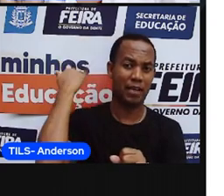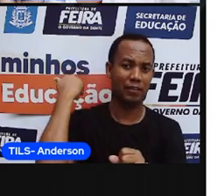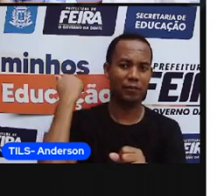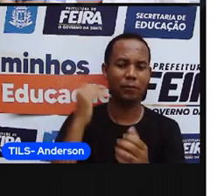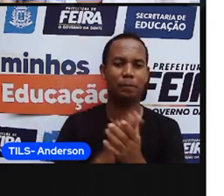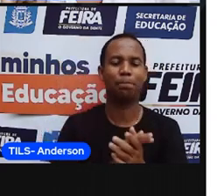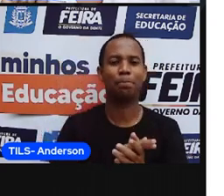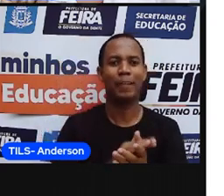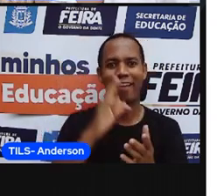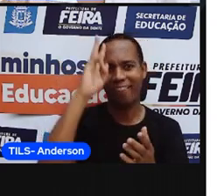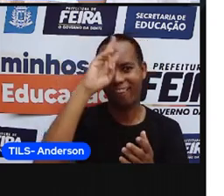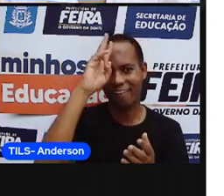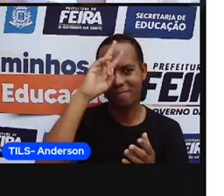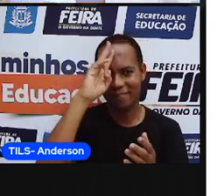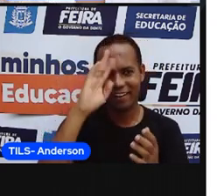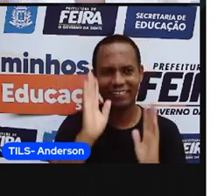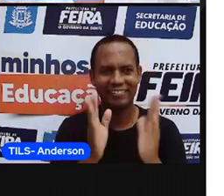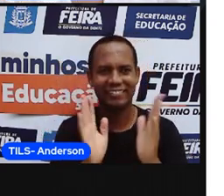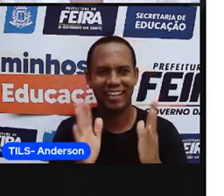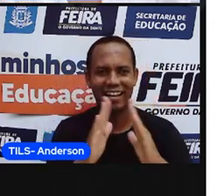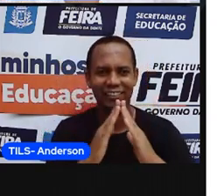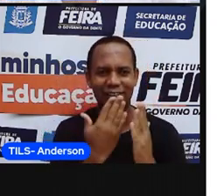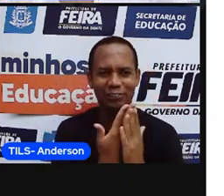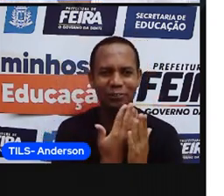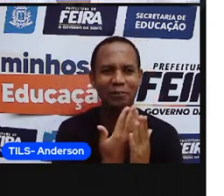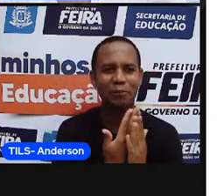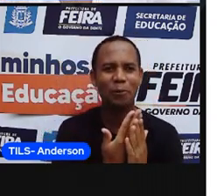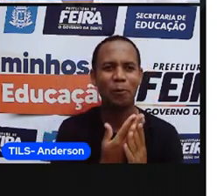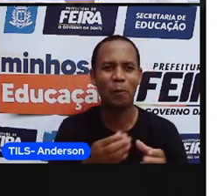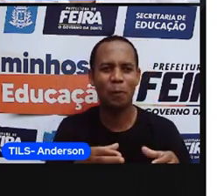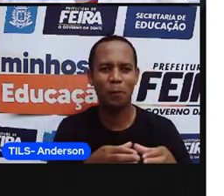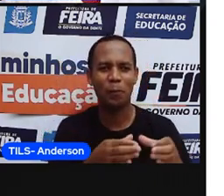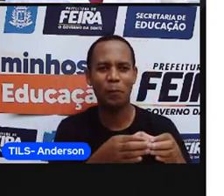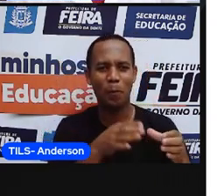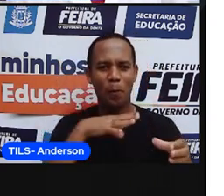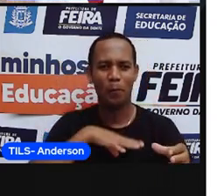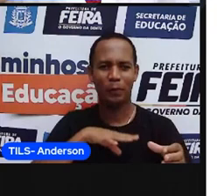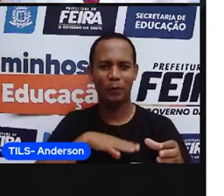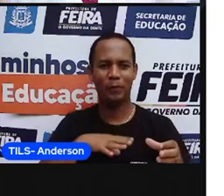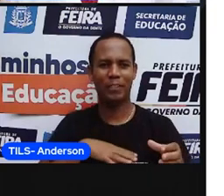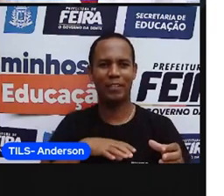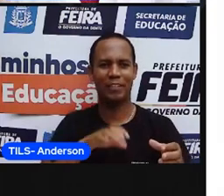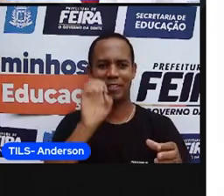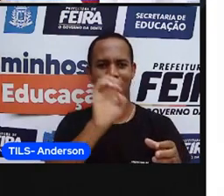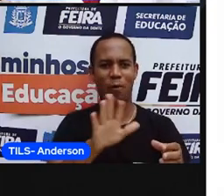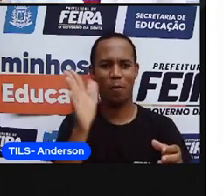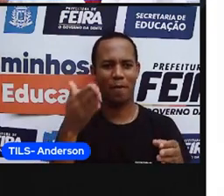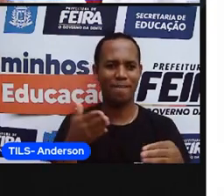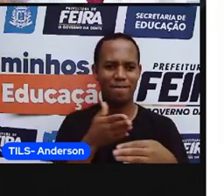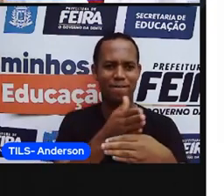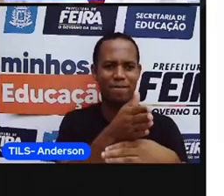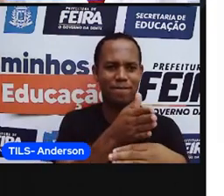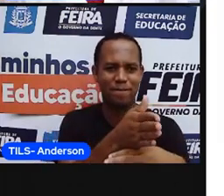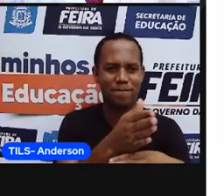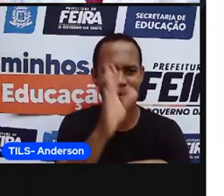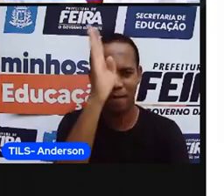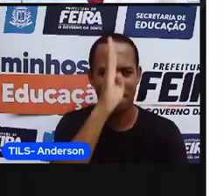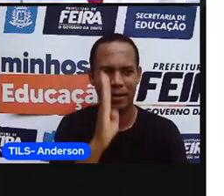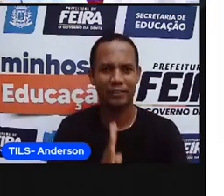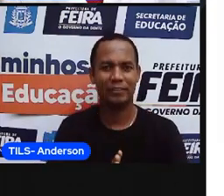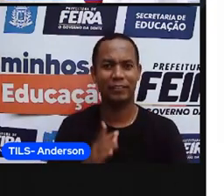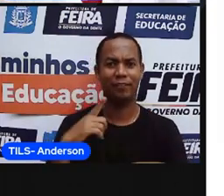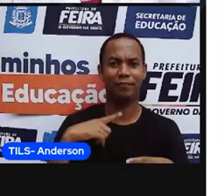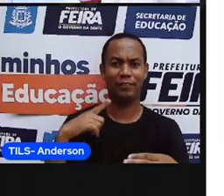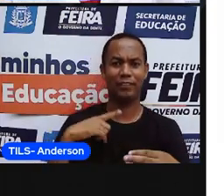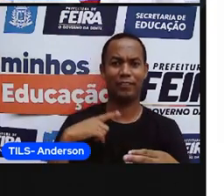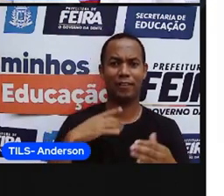semana passada, né? Que estava falando sobre a chegada dos portugueses aqui no Brasil. Bom, há 500 anos atrás, que tinham aquelas